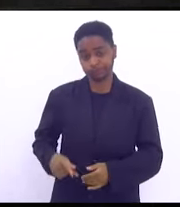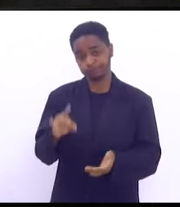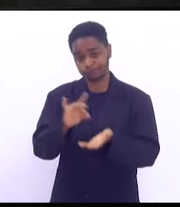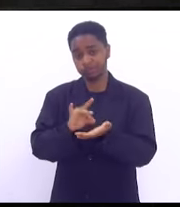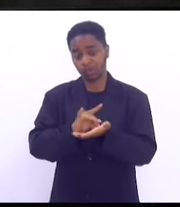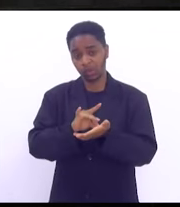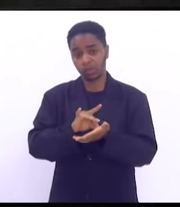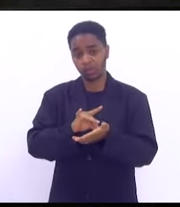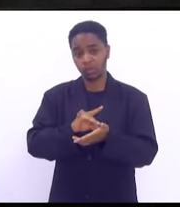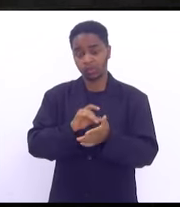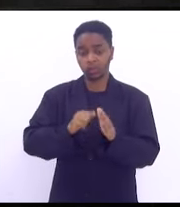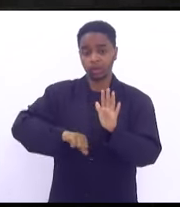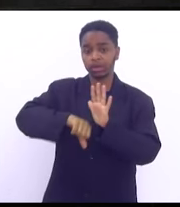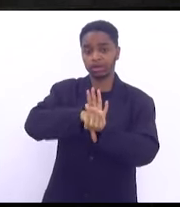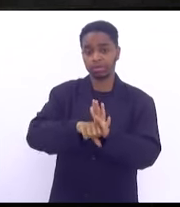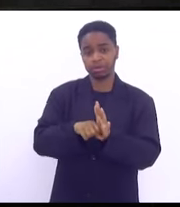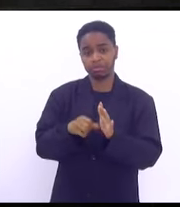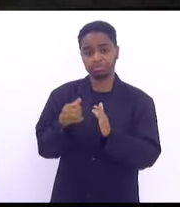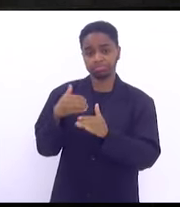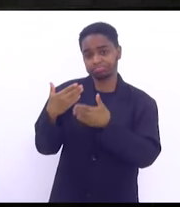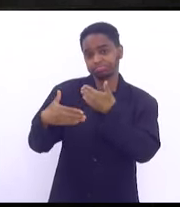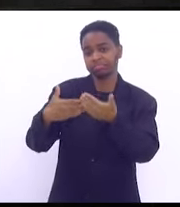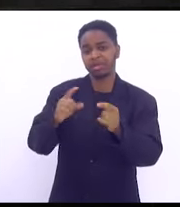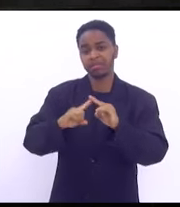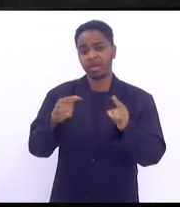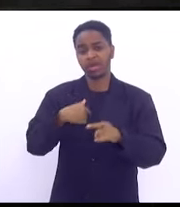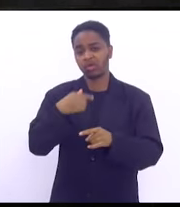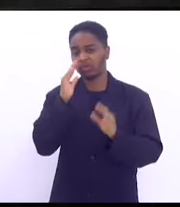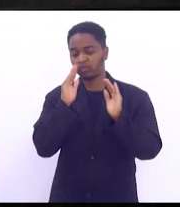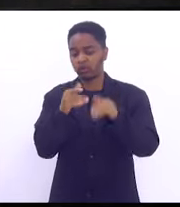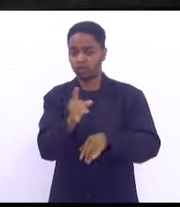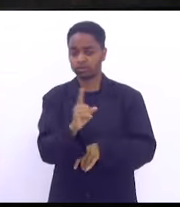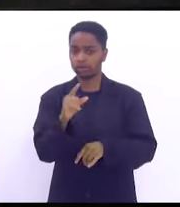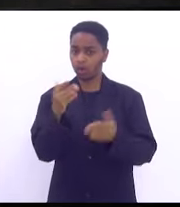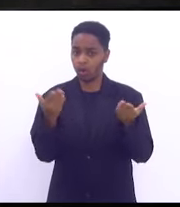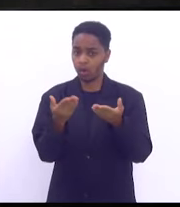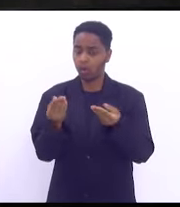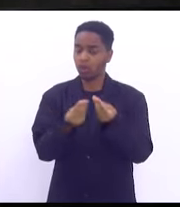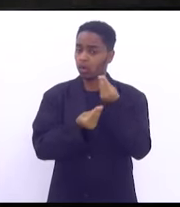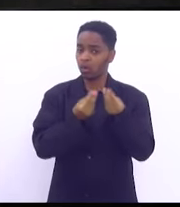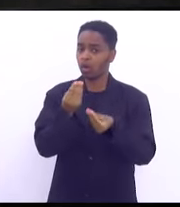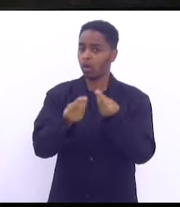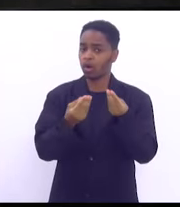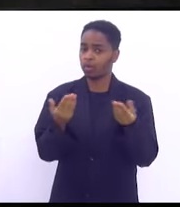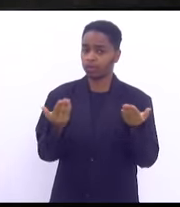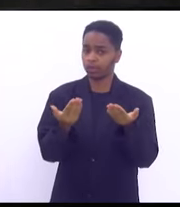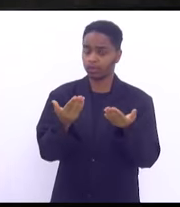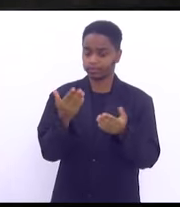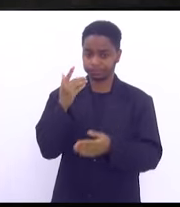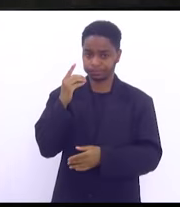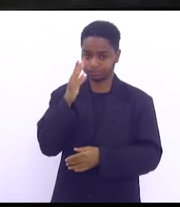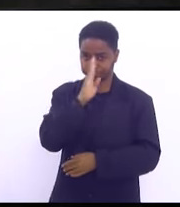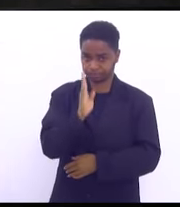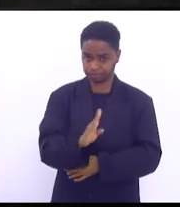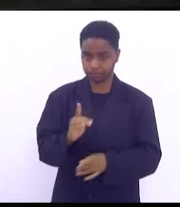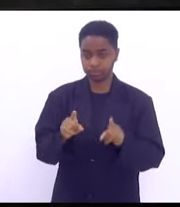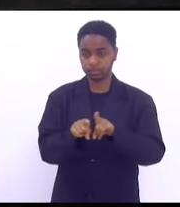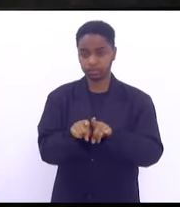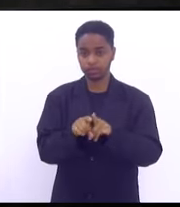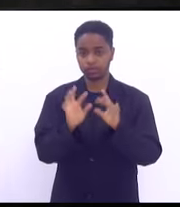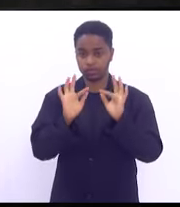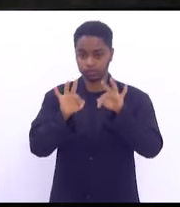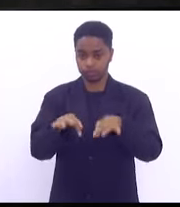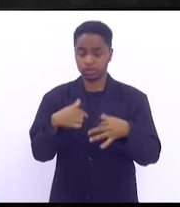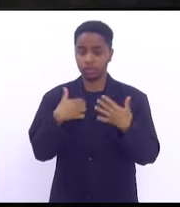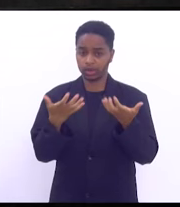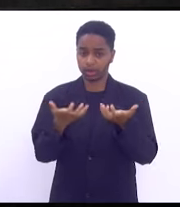crime compensa. Mas eu não vou me perder nisso aqui, né? Olha que situação que estamos no Brasil. E, para finalizar, eu quero contar